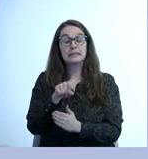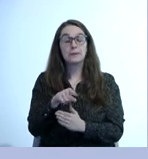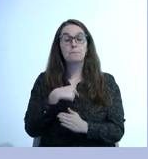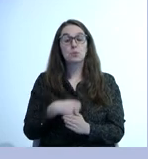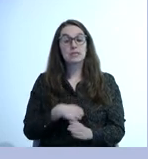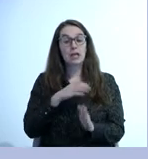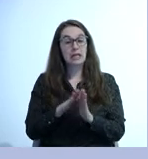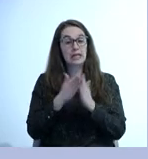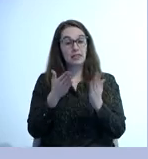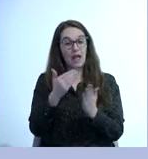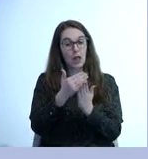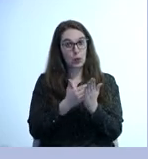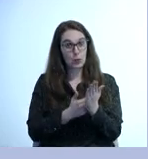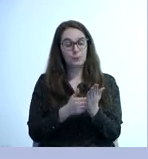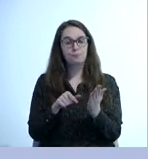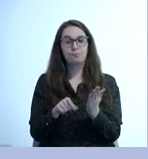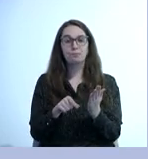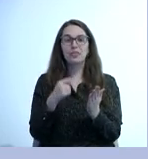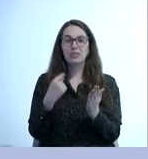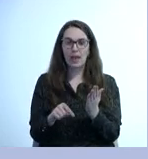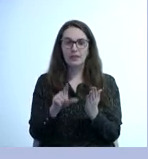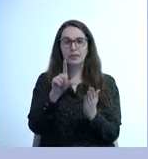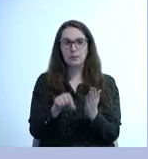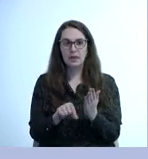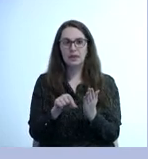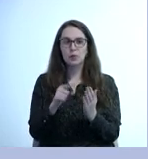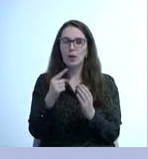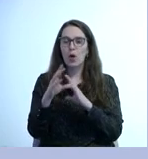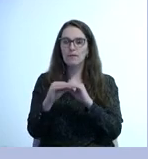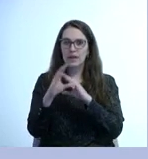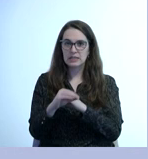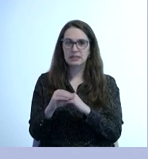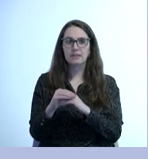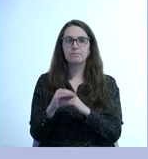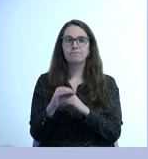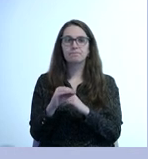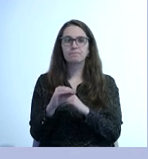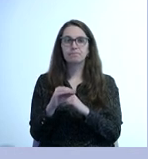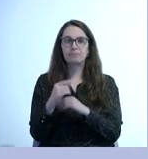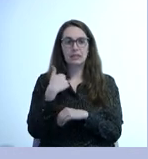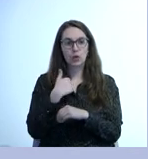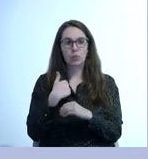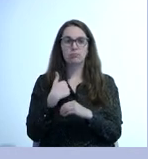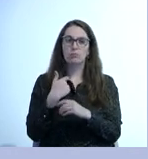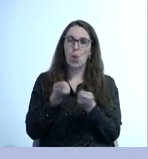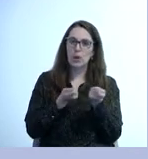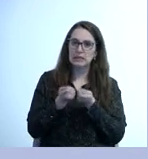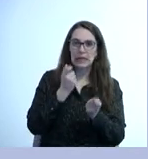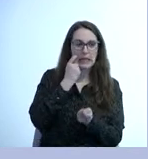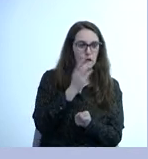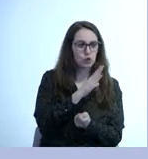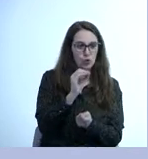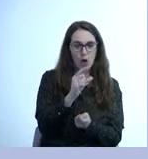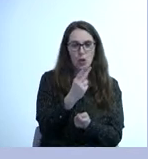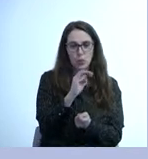Graça, mas para além disso inclui também uma conversa que eu promovi entre o João Luís Carrilho